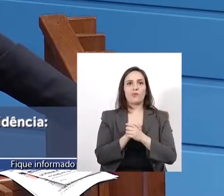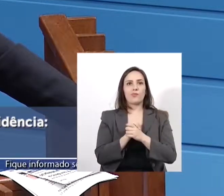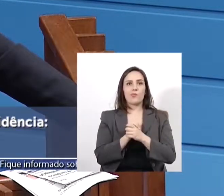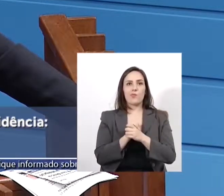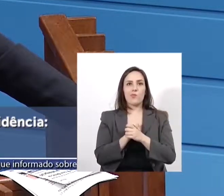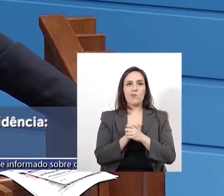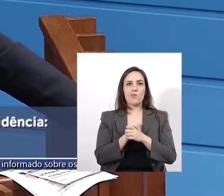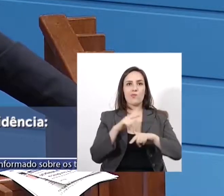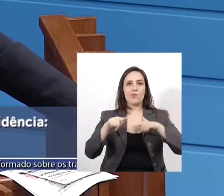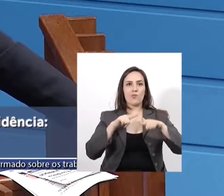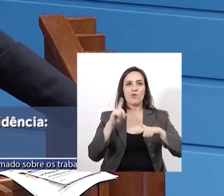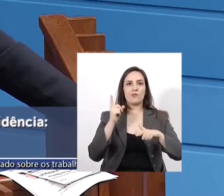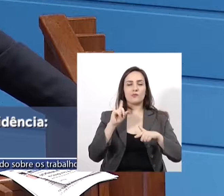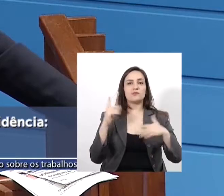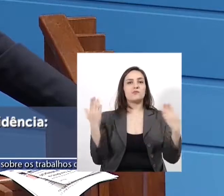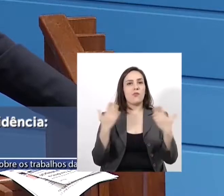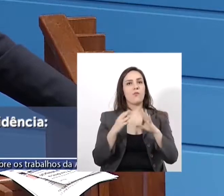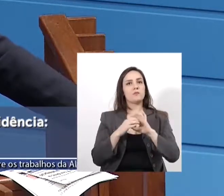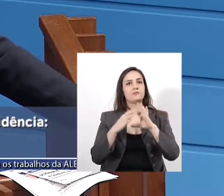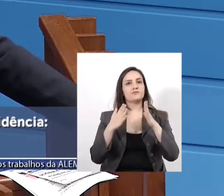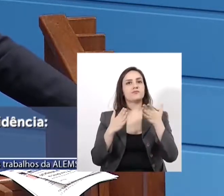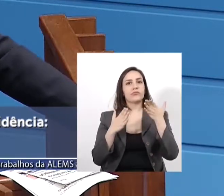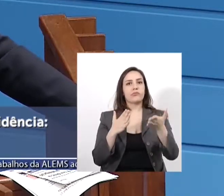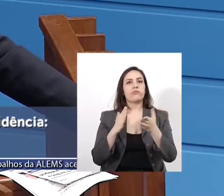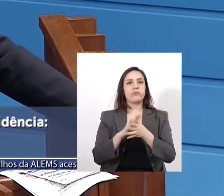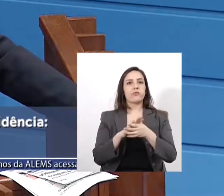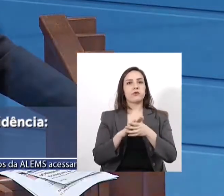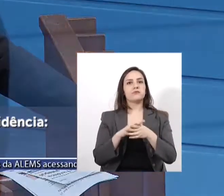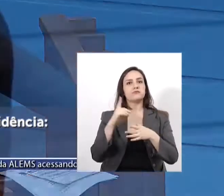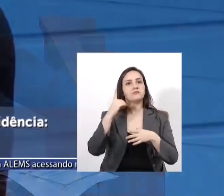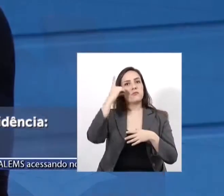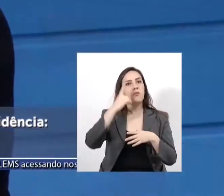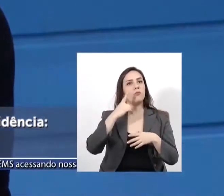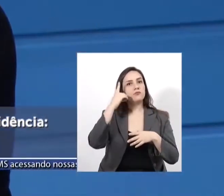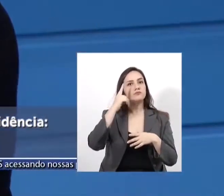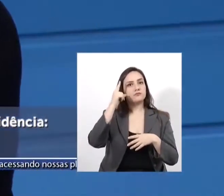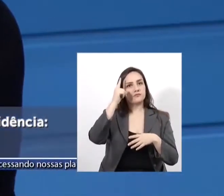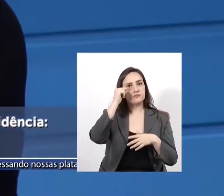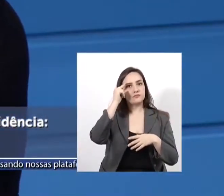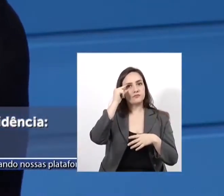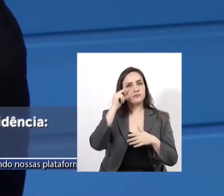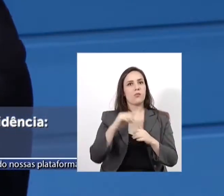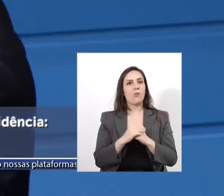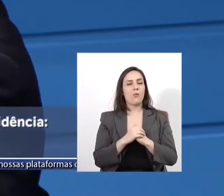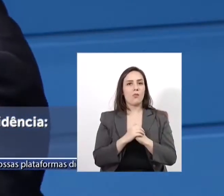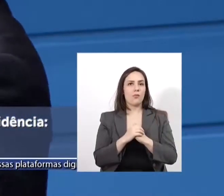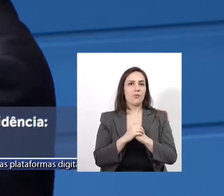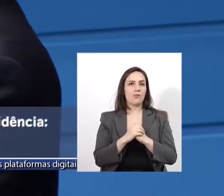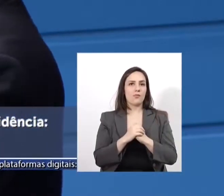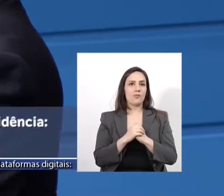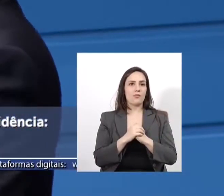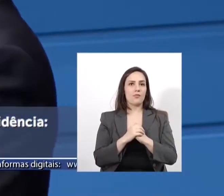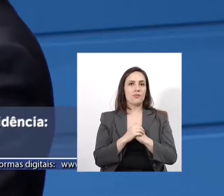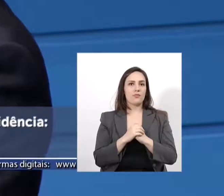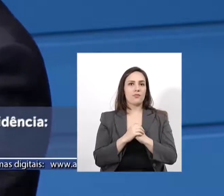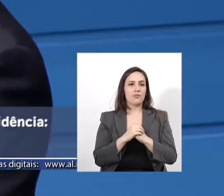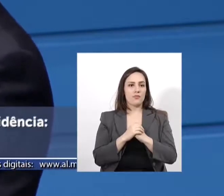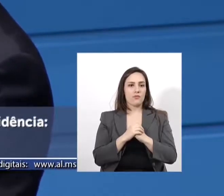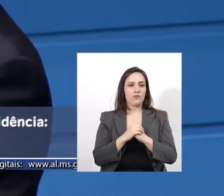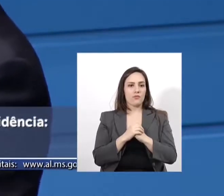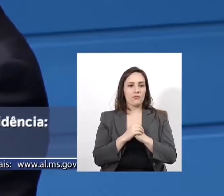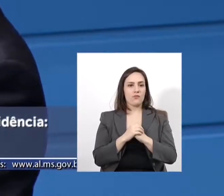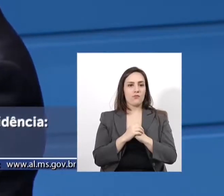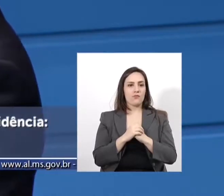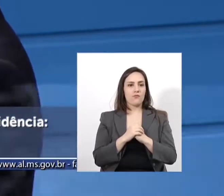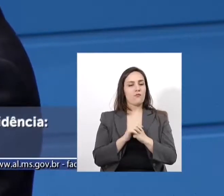classe trabalhadora. Concedo uma parte ao deputado Gerson Claro. Nobre deputado, sempre que o senhor vem à tribuna, o senhor traz